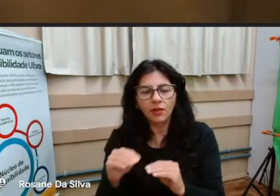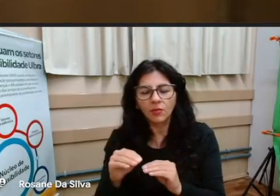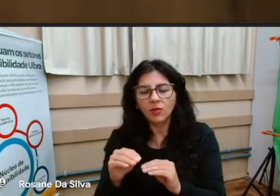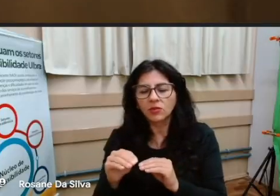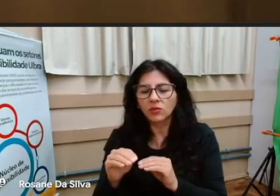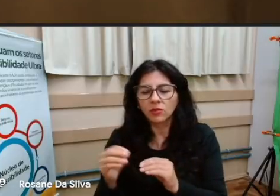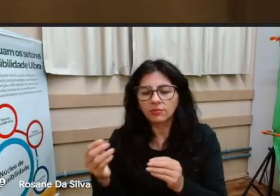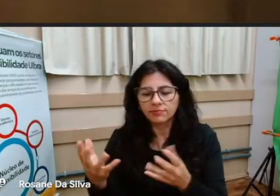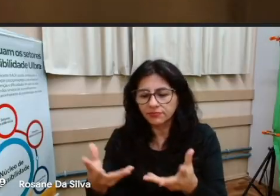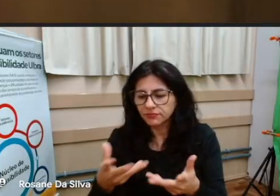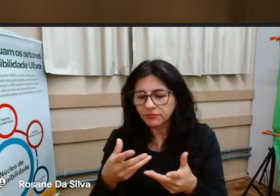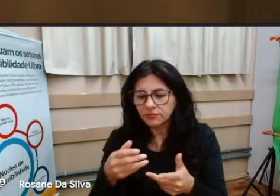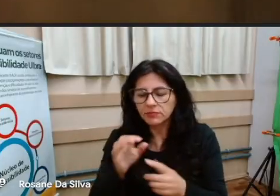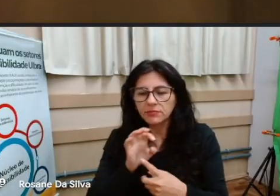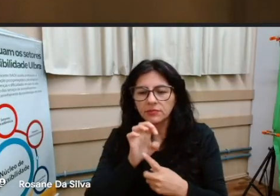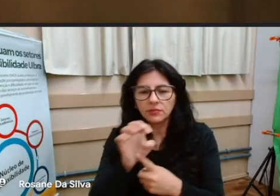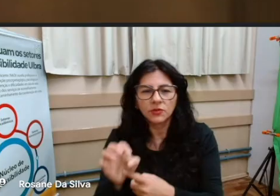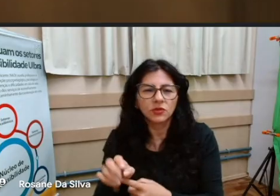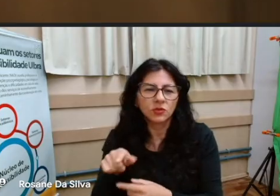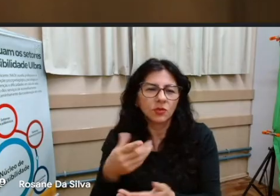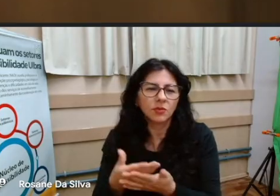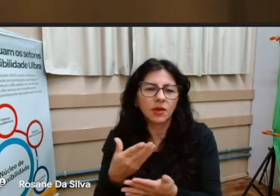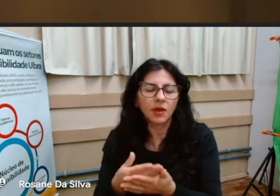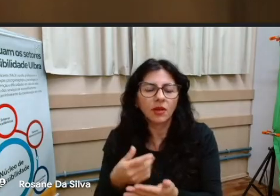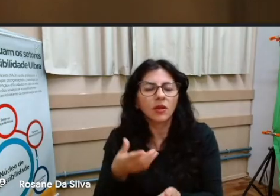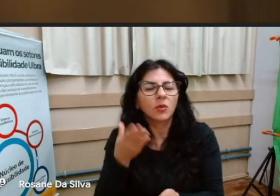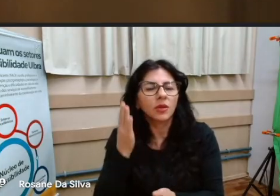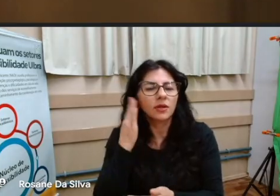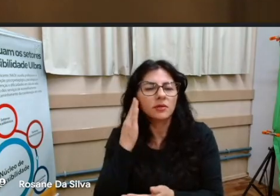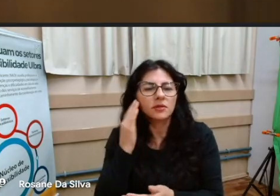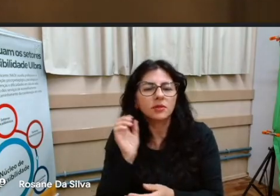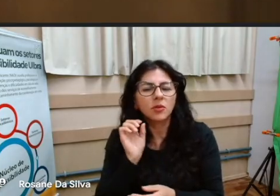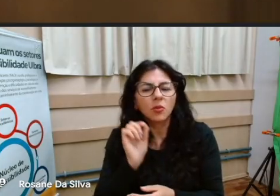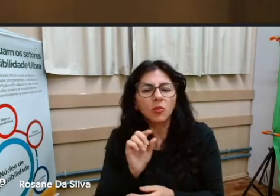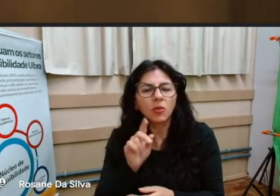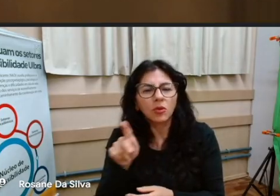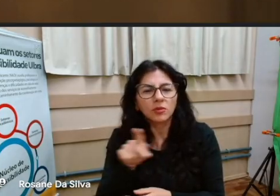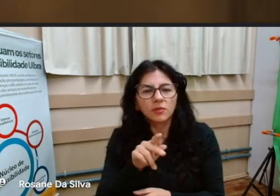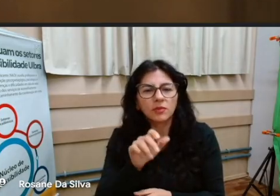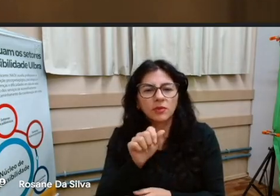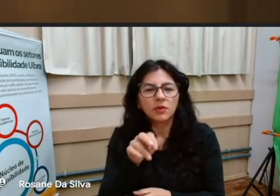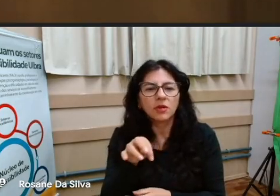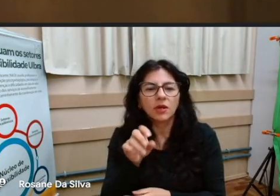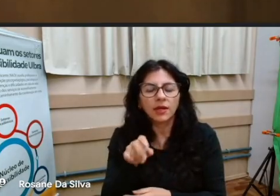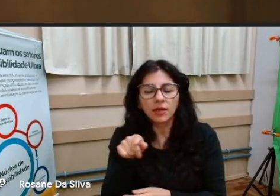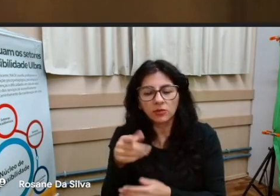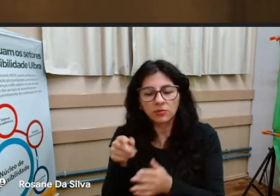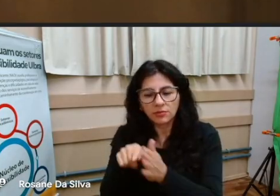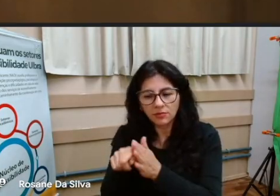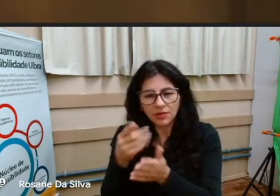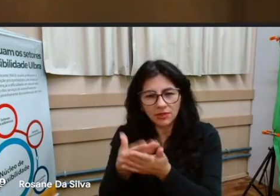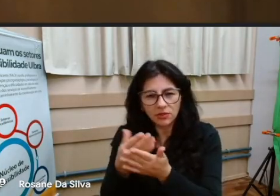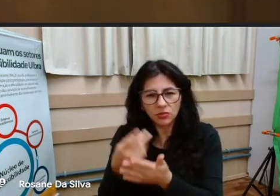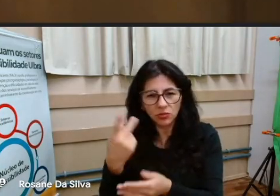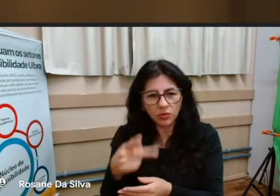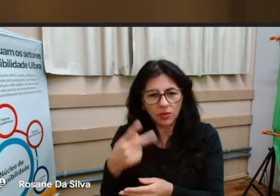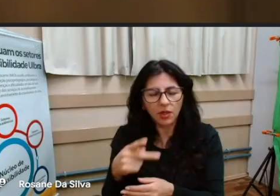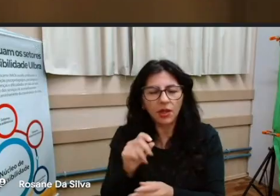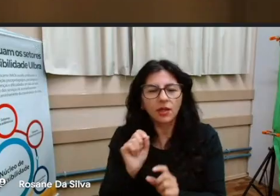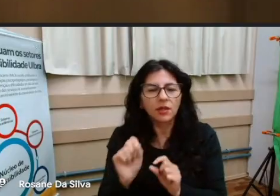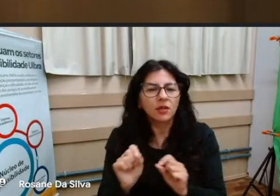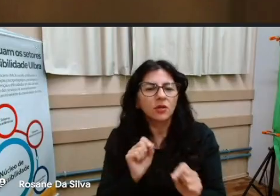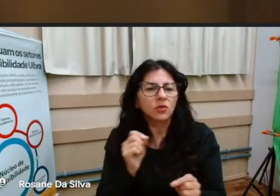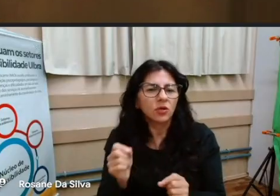colocou n excelentes Exposições cada jornada é uma aula Queria ouvir um pouquinho do professor Airton diante dos seus estudos e